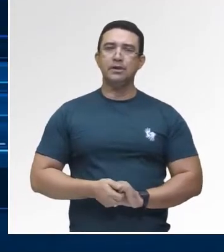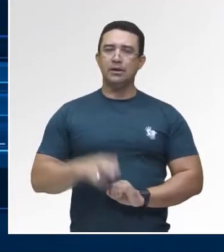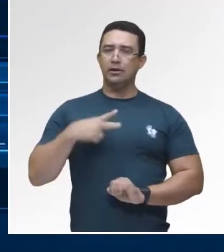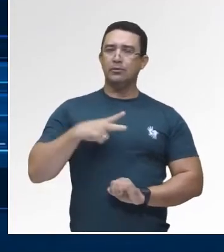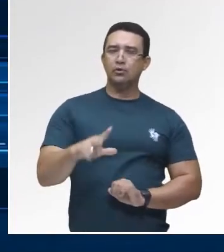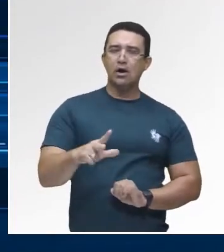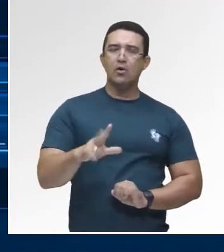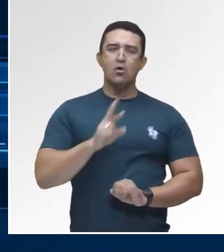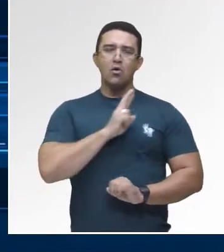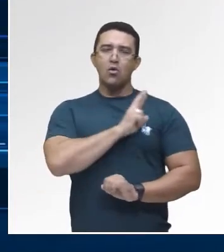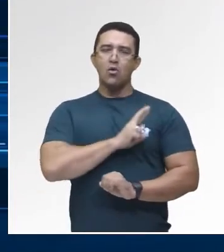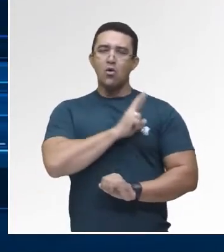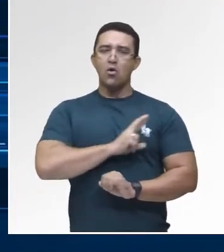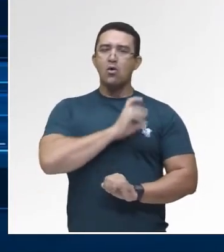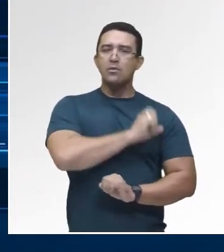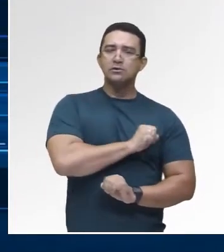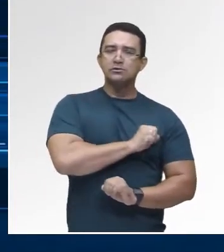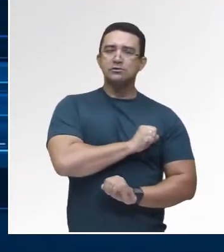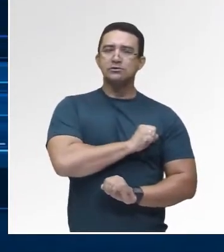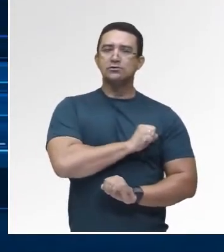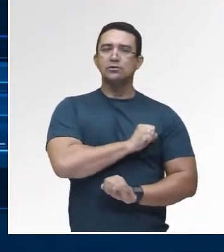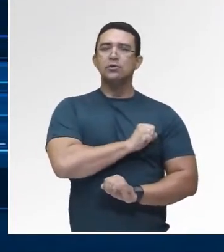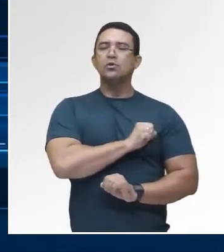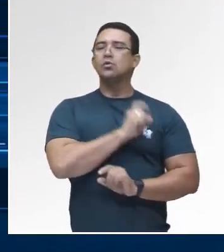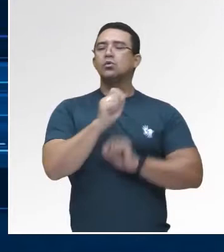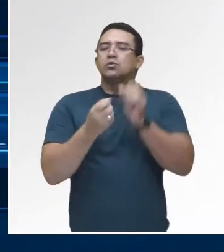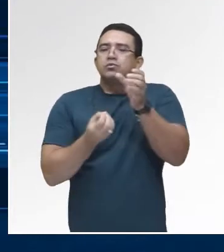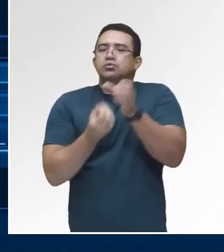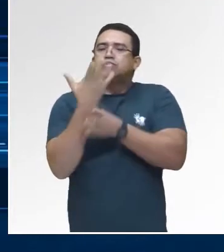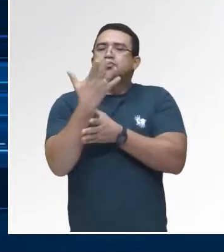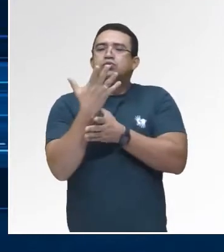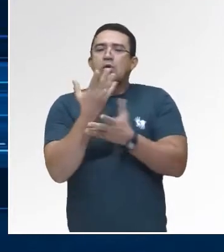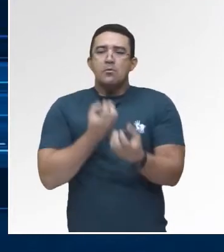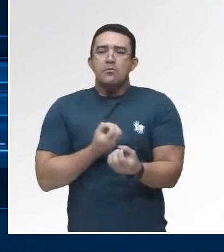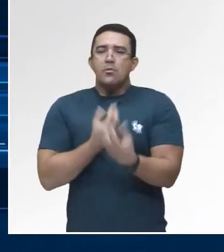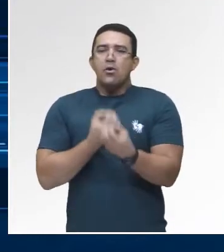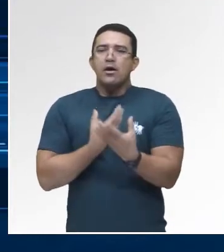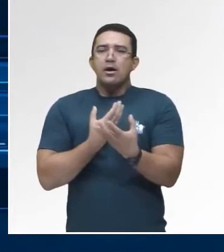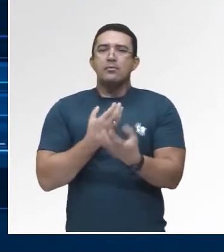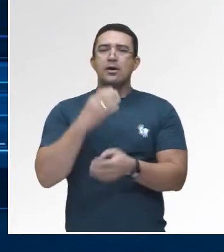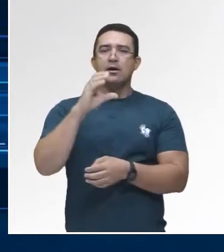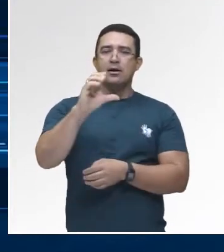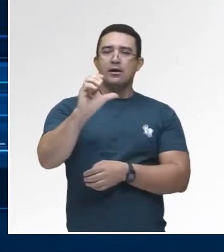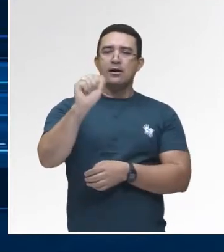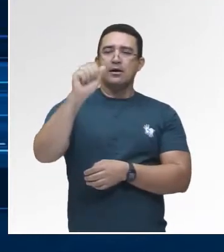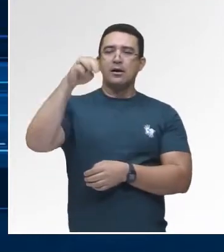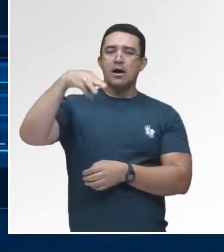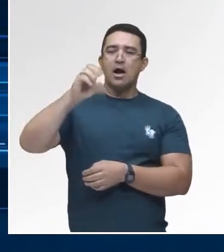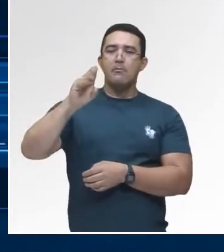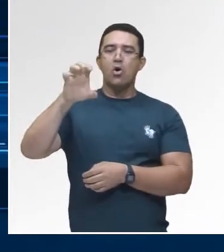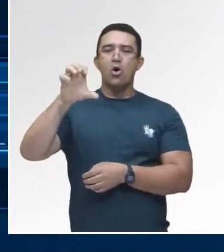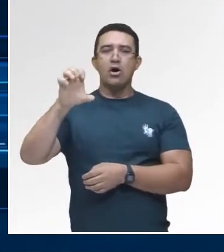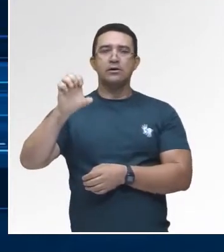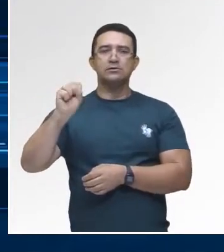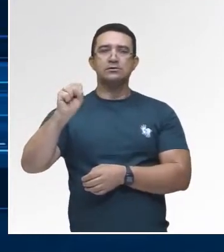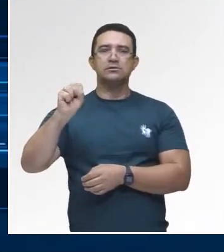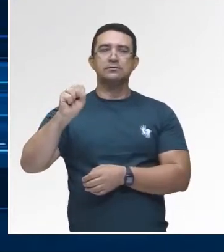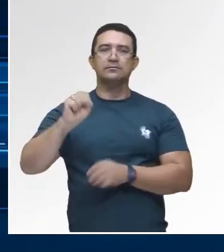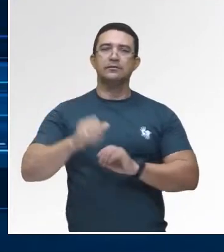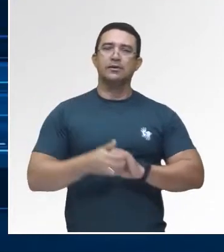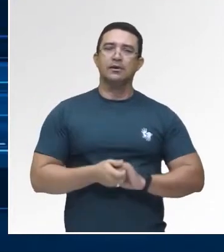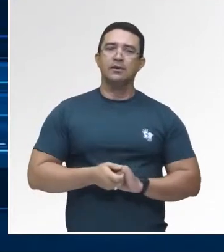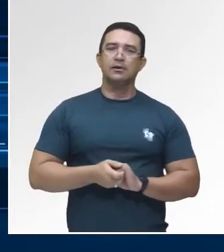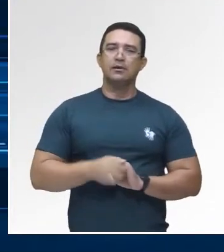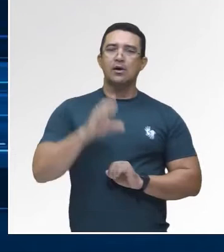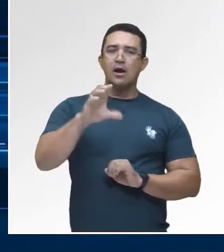romantismo apresenta como marco inicial o poema Camões, escrito por Almeida Garré. Vou